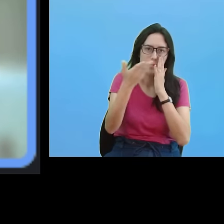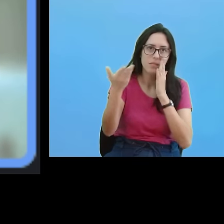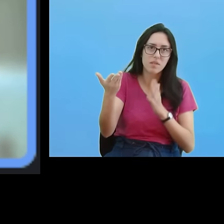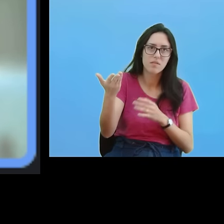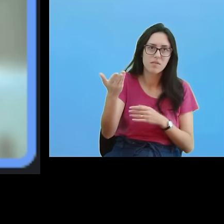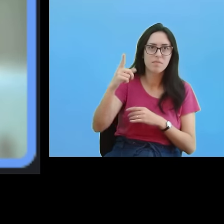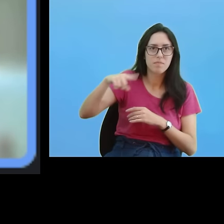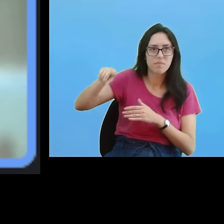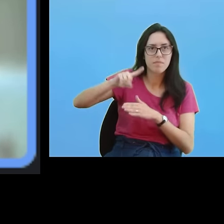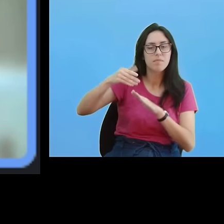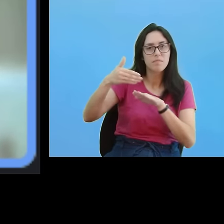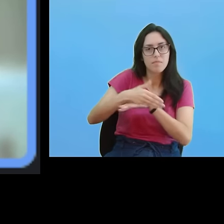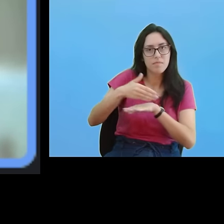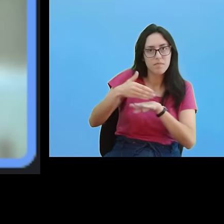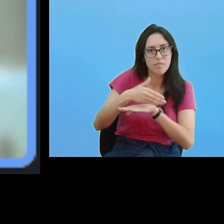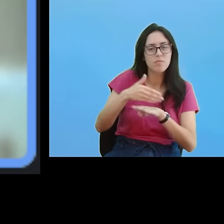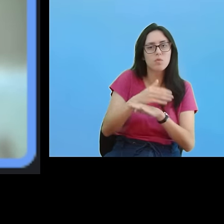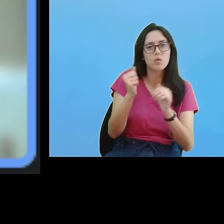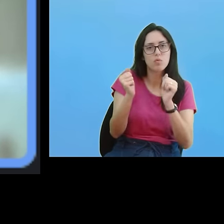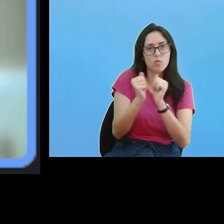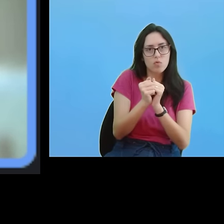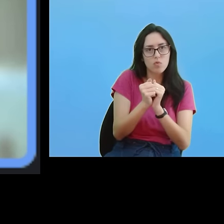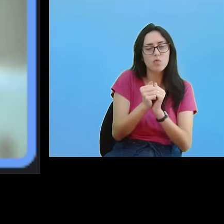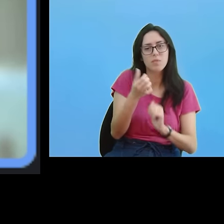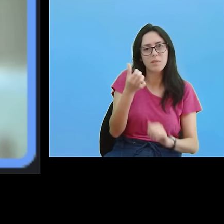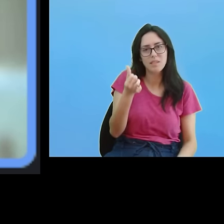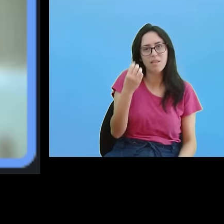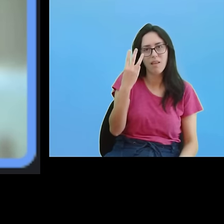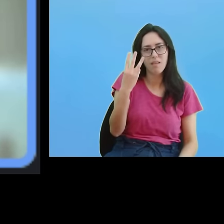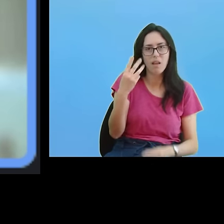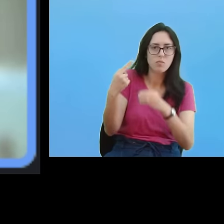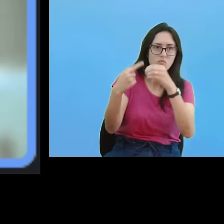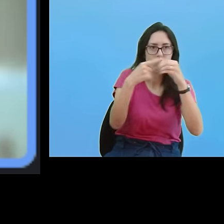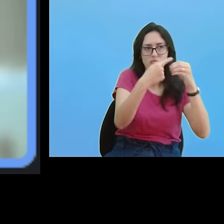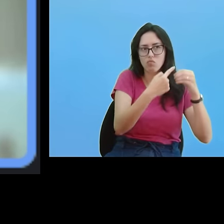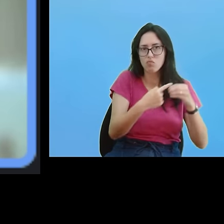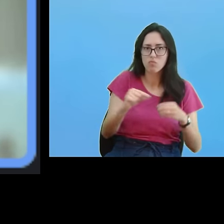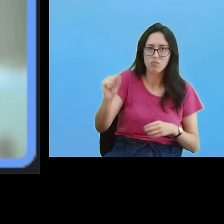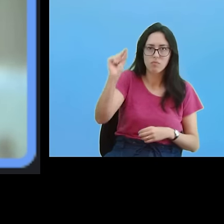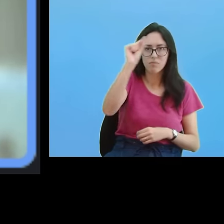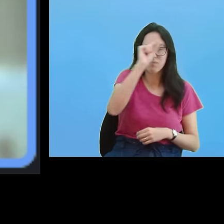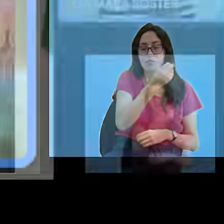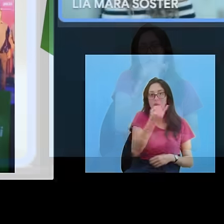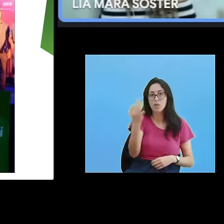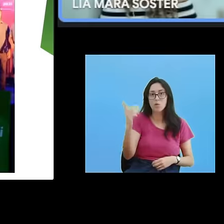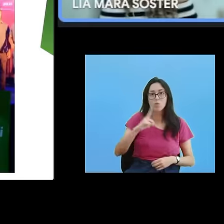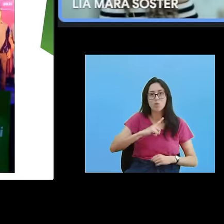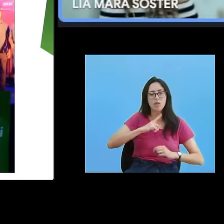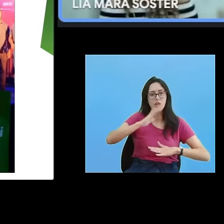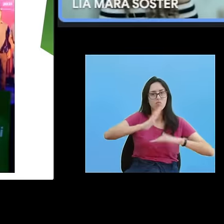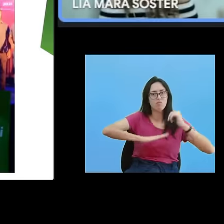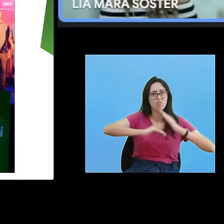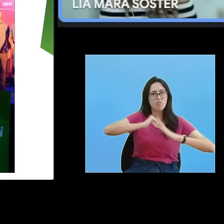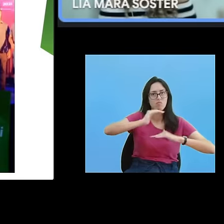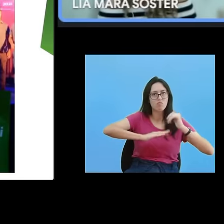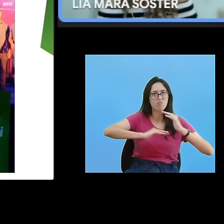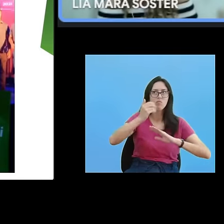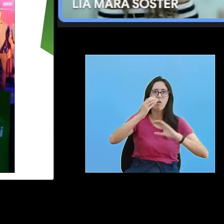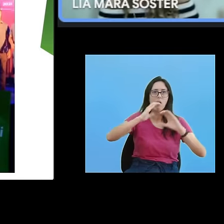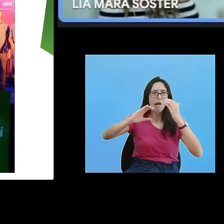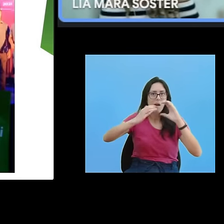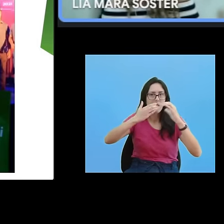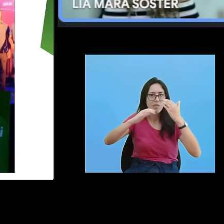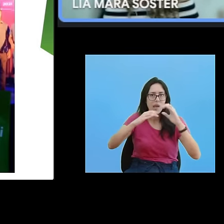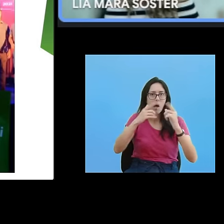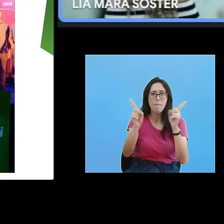que participam então desses 63 municípios e que aqueles que têm alguma habilidade para cantar, para